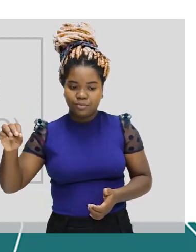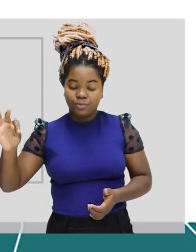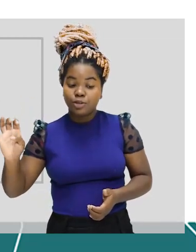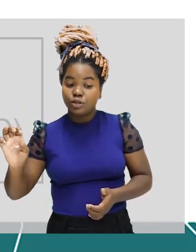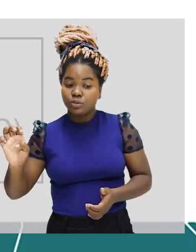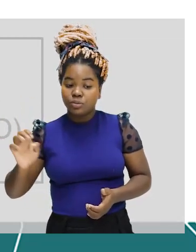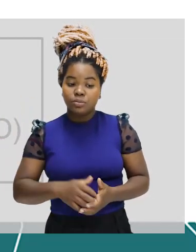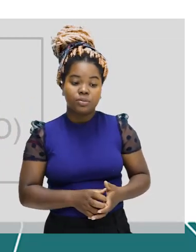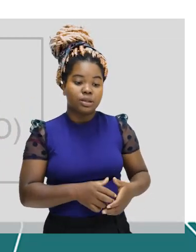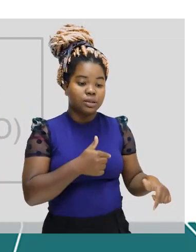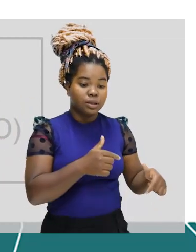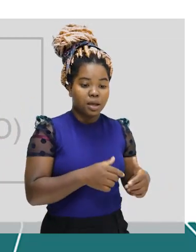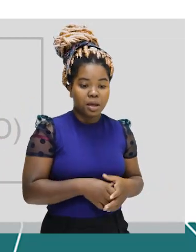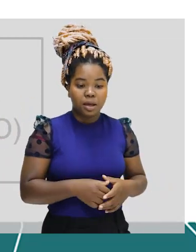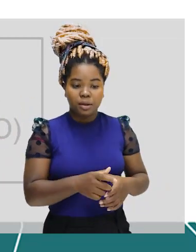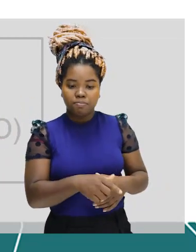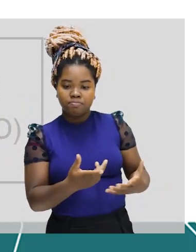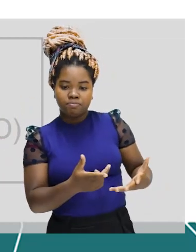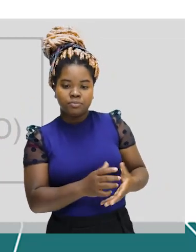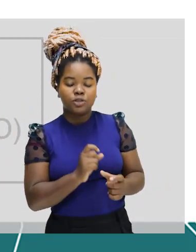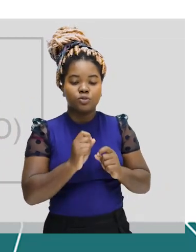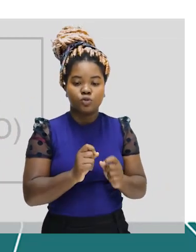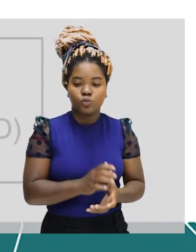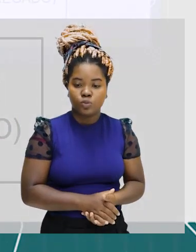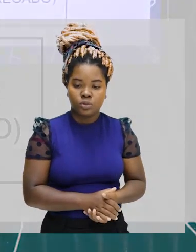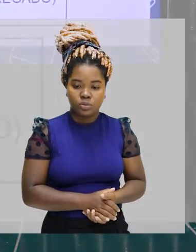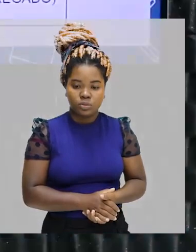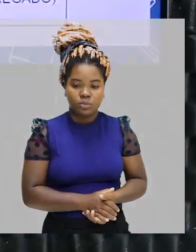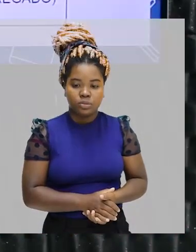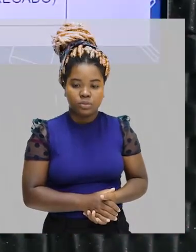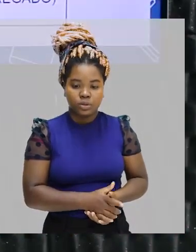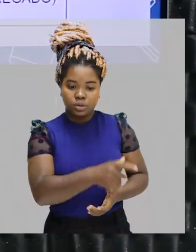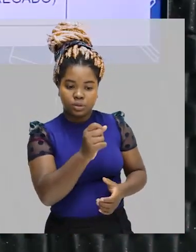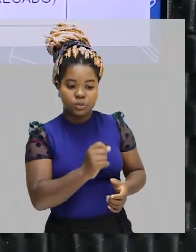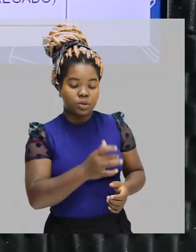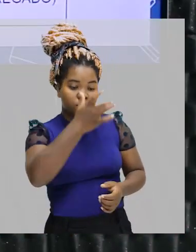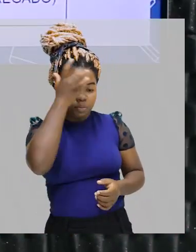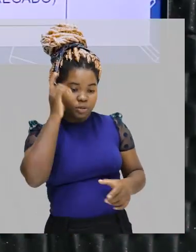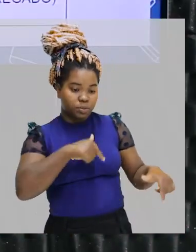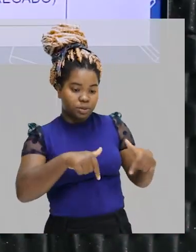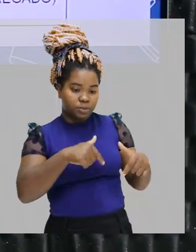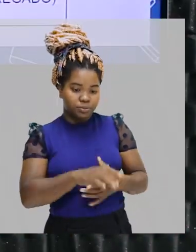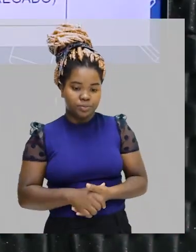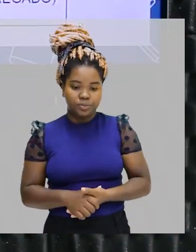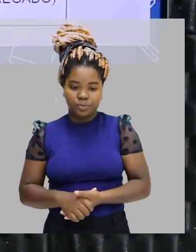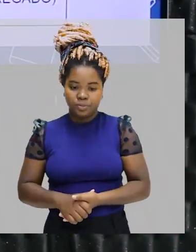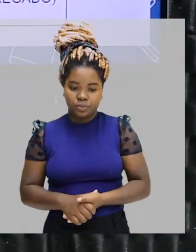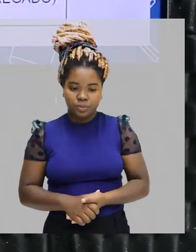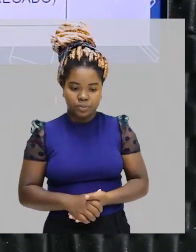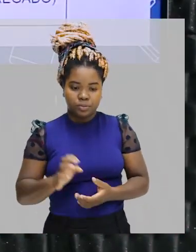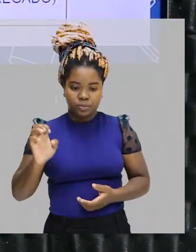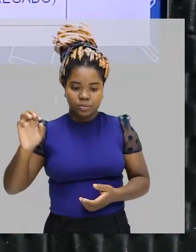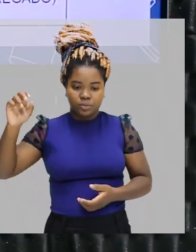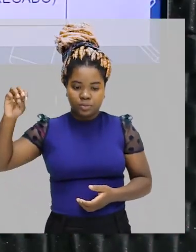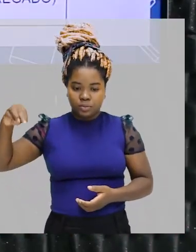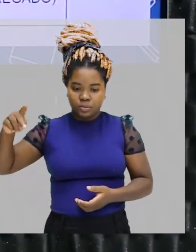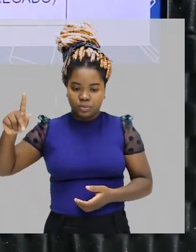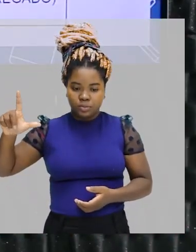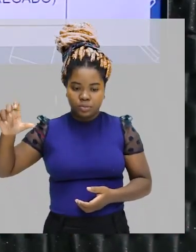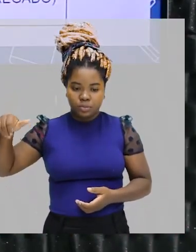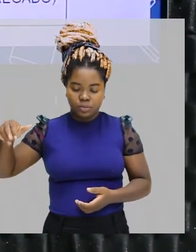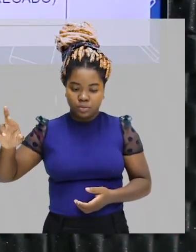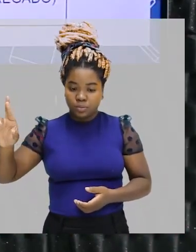alguém. Tá? Employment, com esse sufixo, é o emprego. Employer, com ER no final,